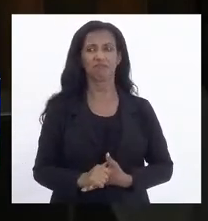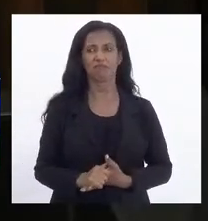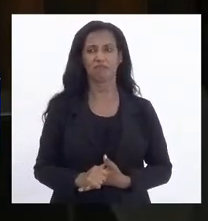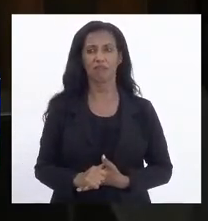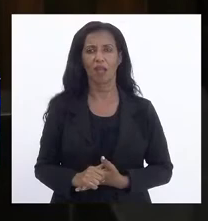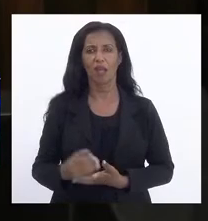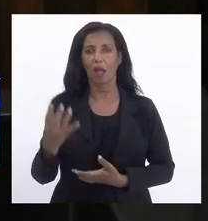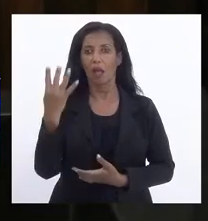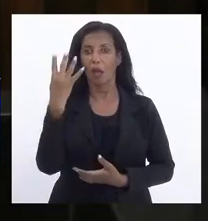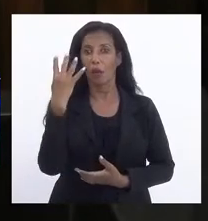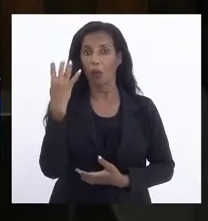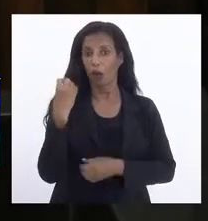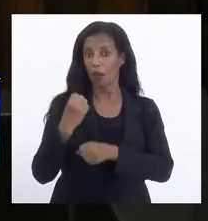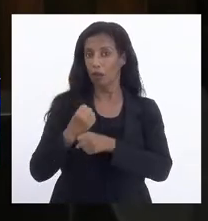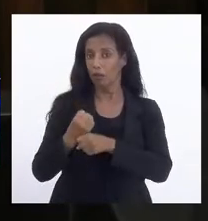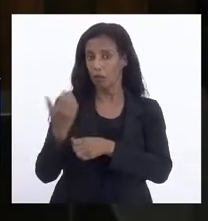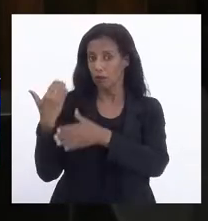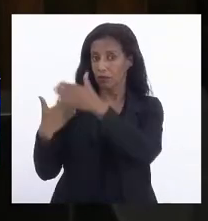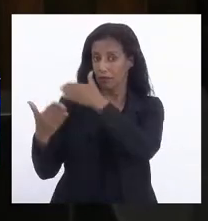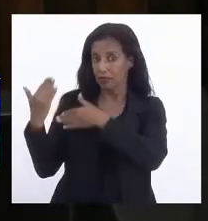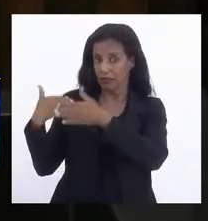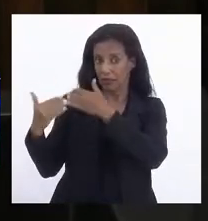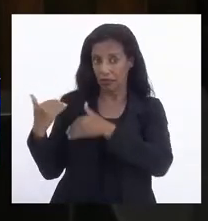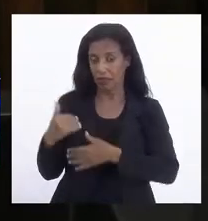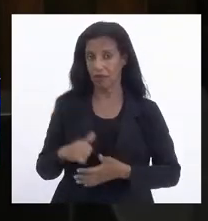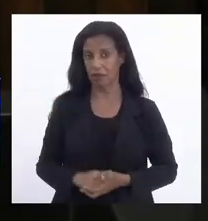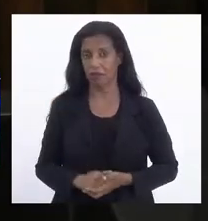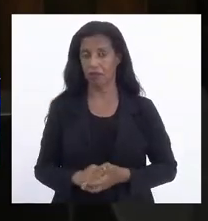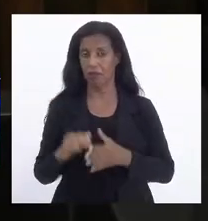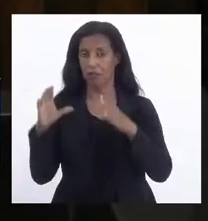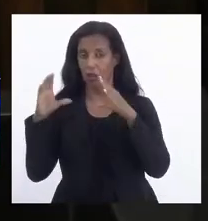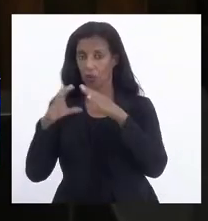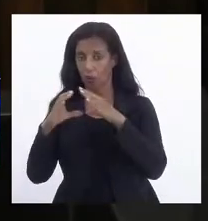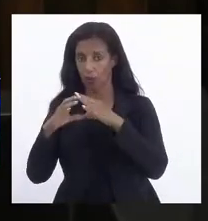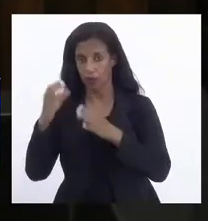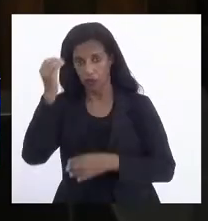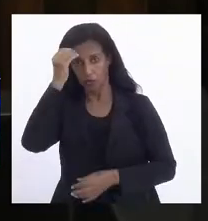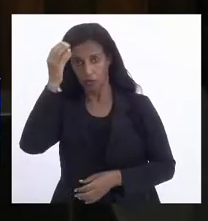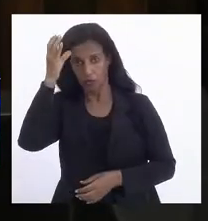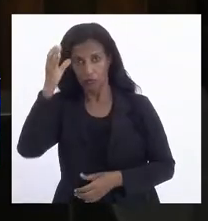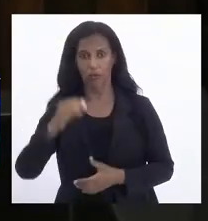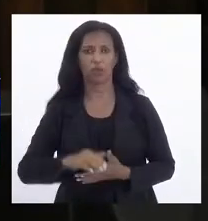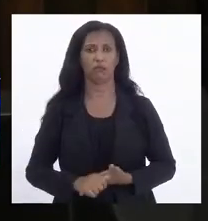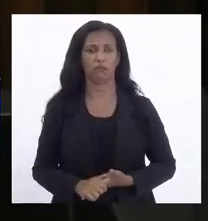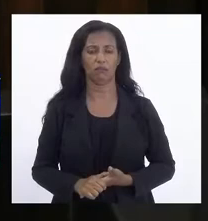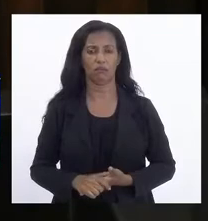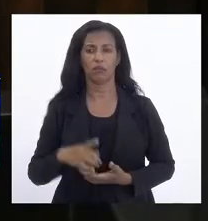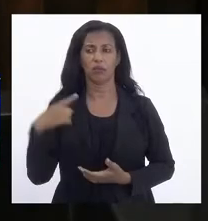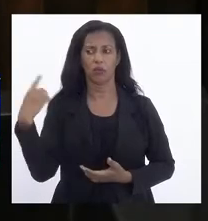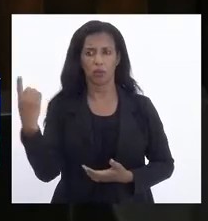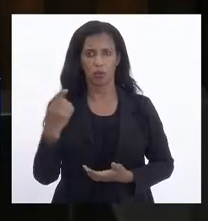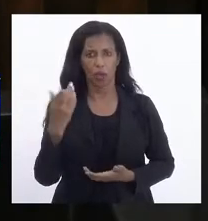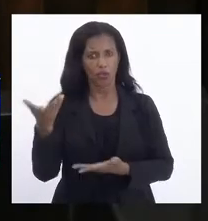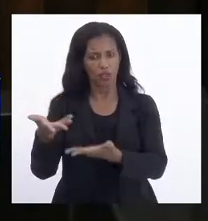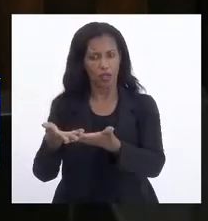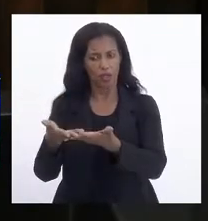Há 4 anos atrás, aproximadamente, na Comissão de Cultura, nós